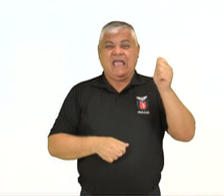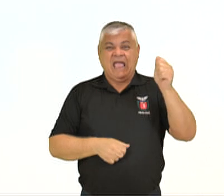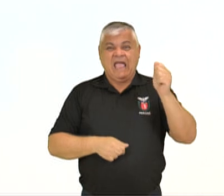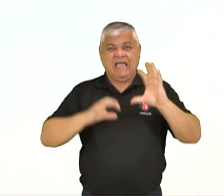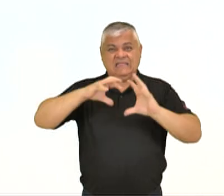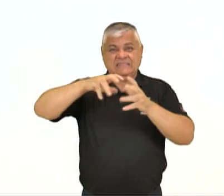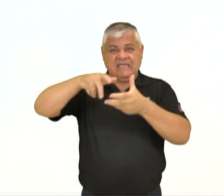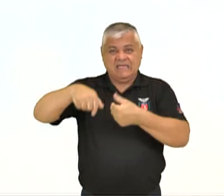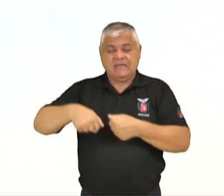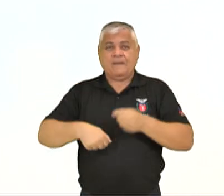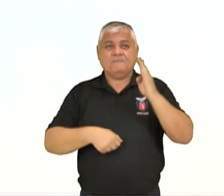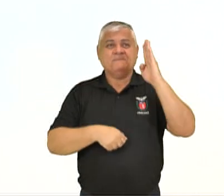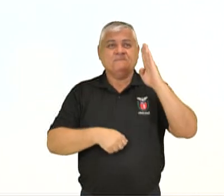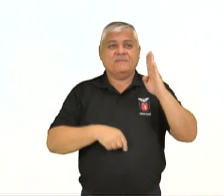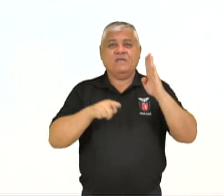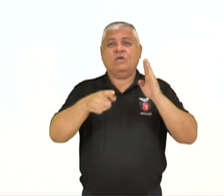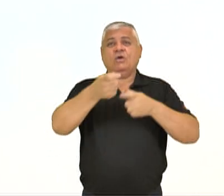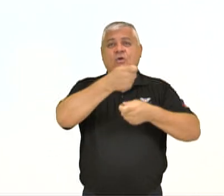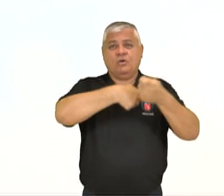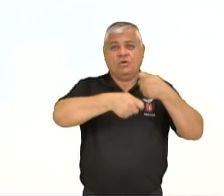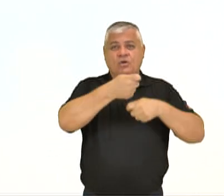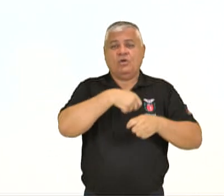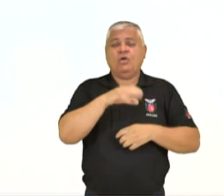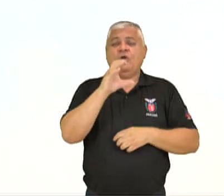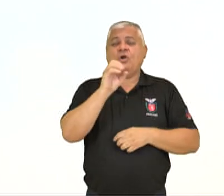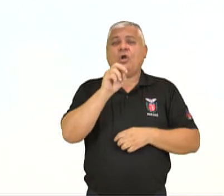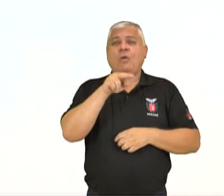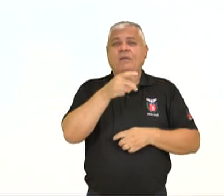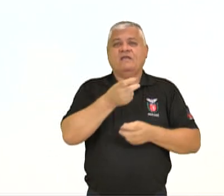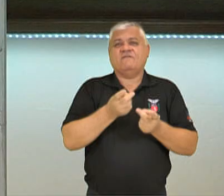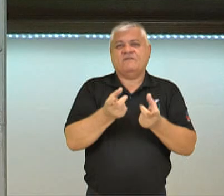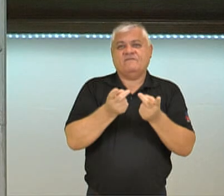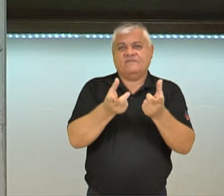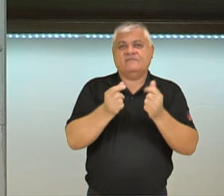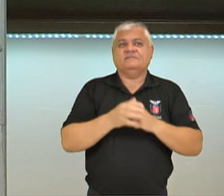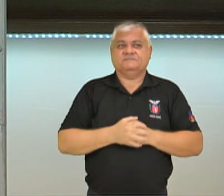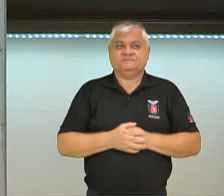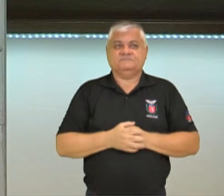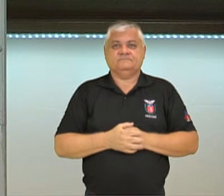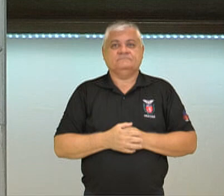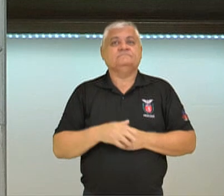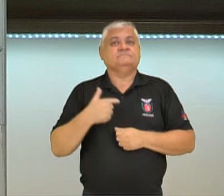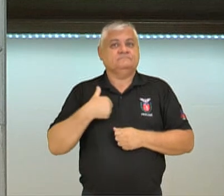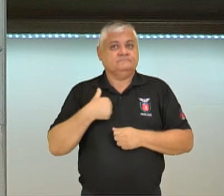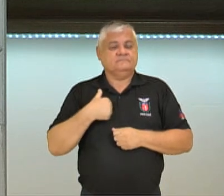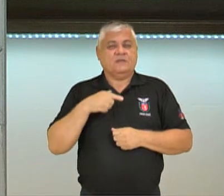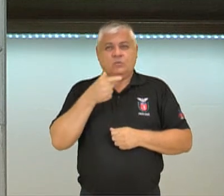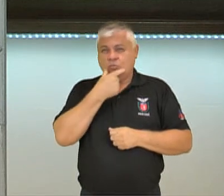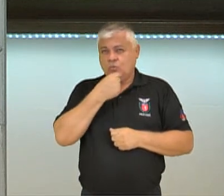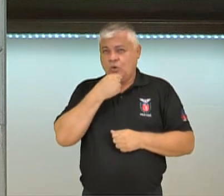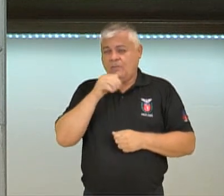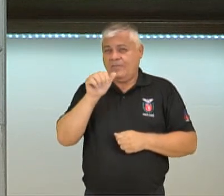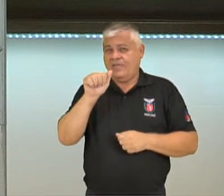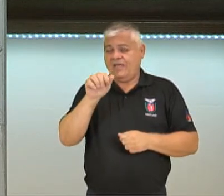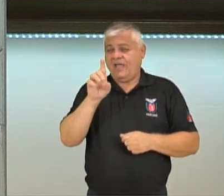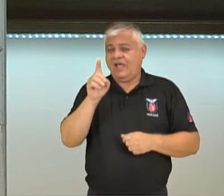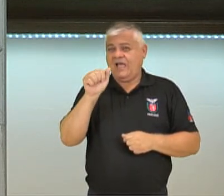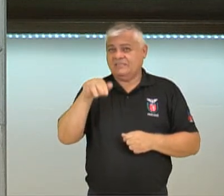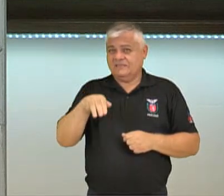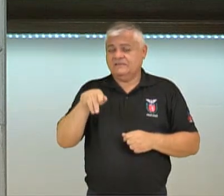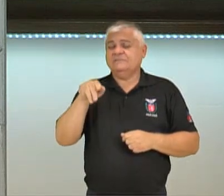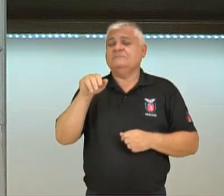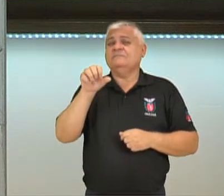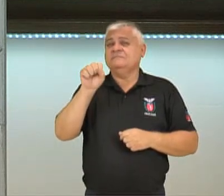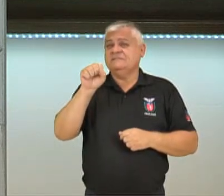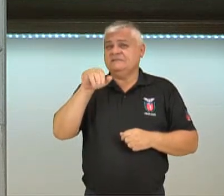a alternativa B era o comércio. Bom, então nós já sabemos que para Adam Smith a grande